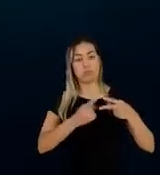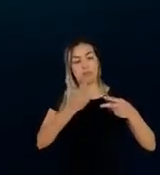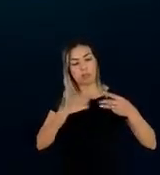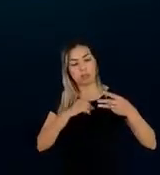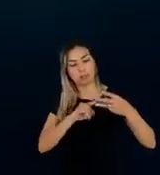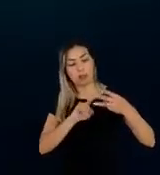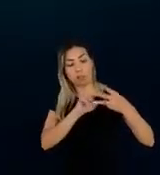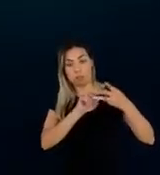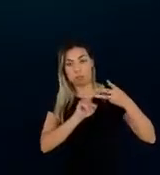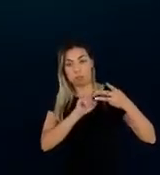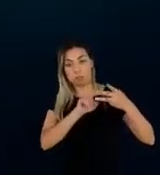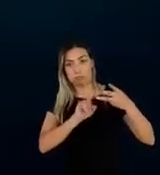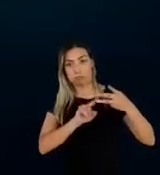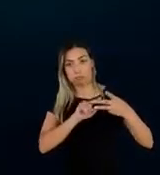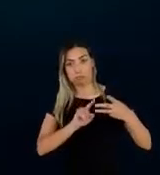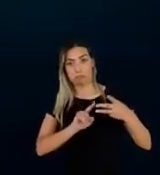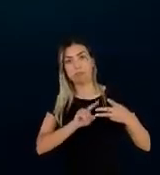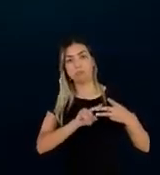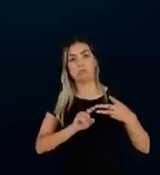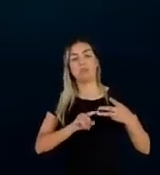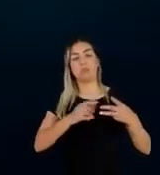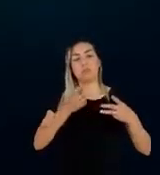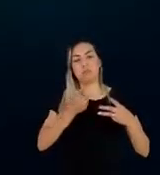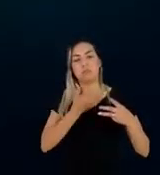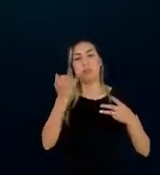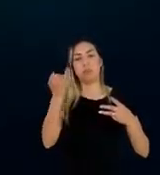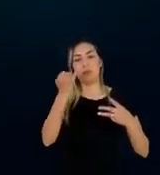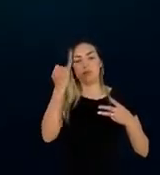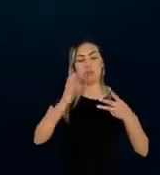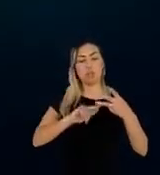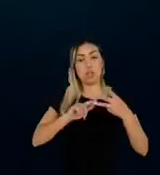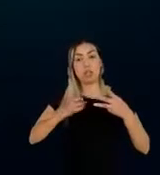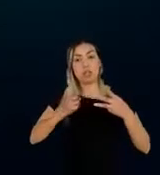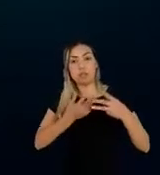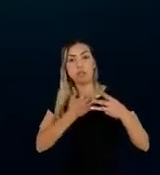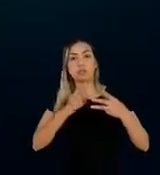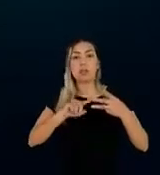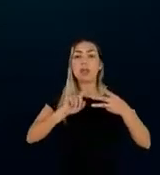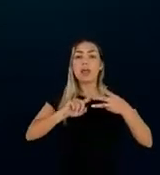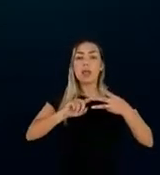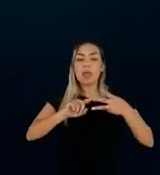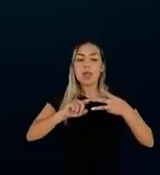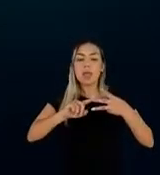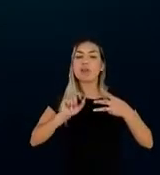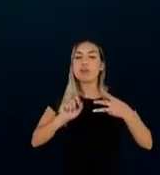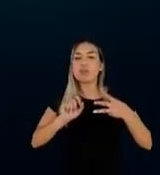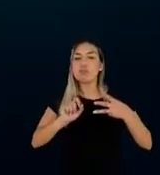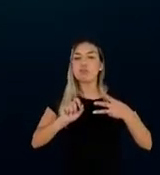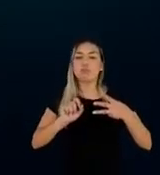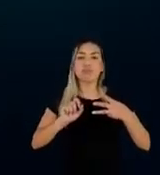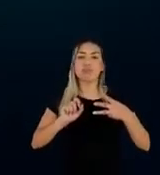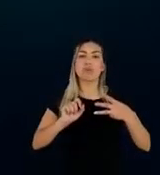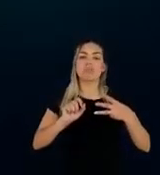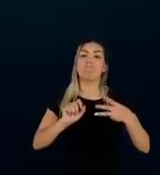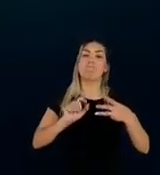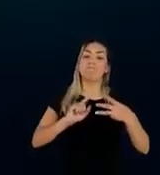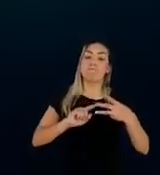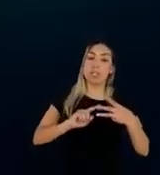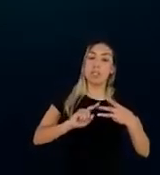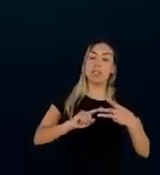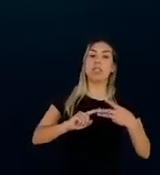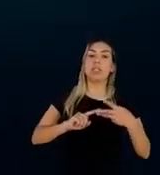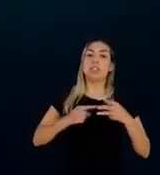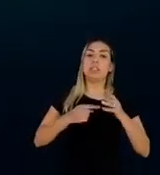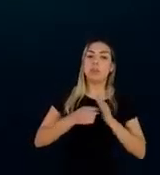dos instrumentos de inovação. No módulo 2, esse módulo ele estabelece assim, realmente a